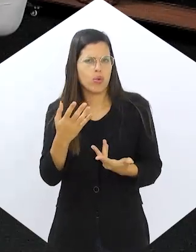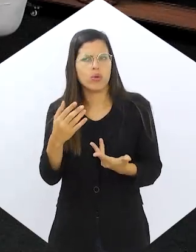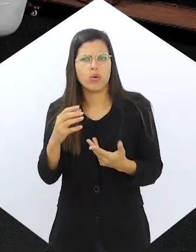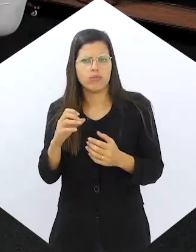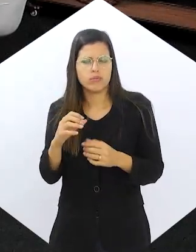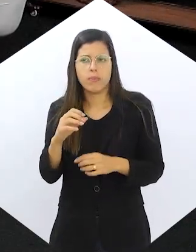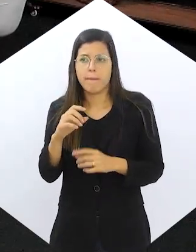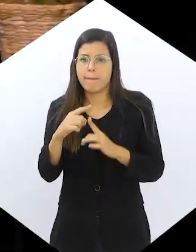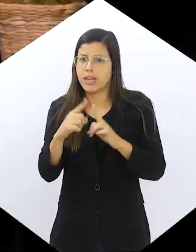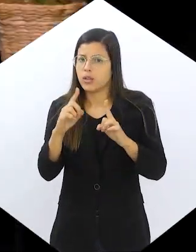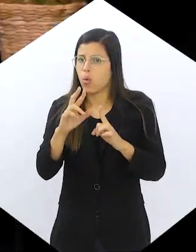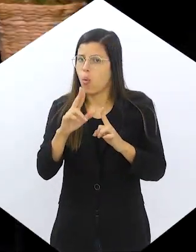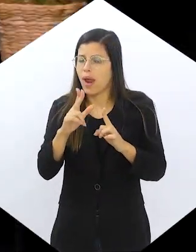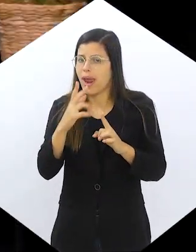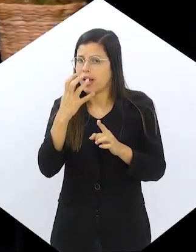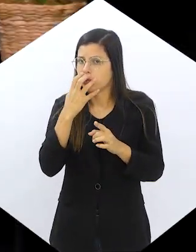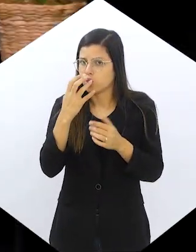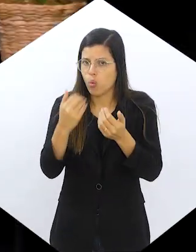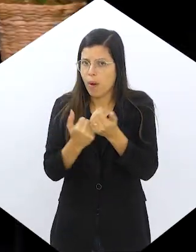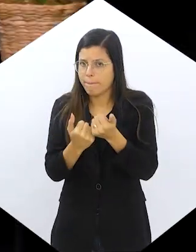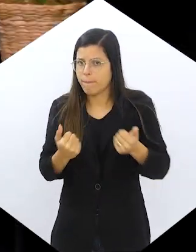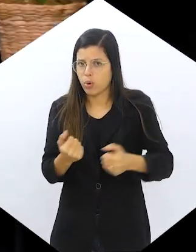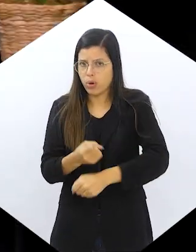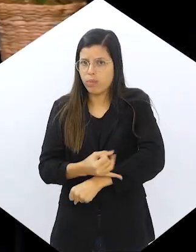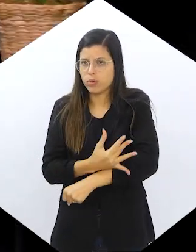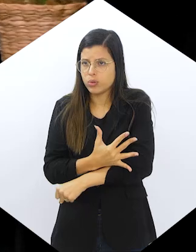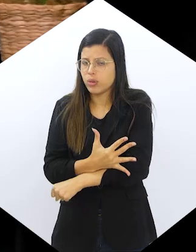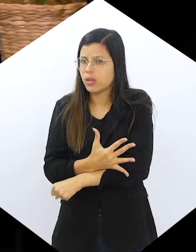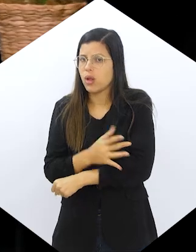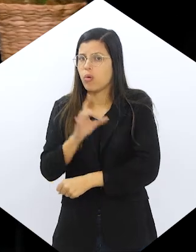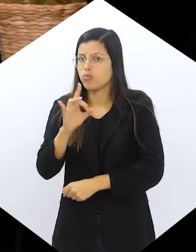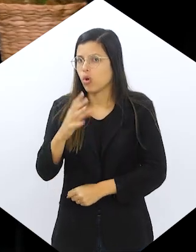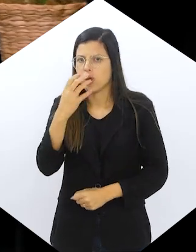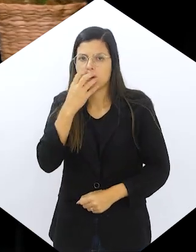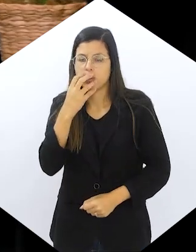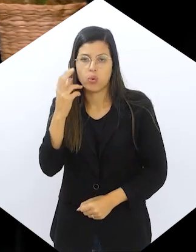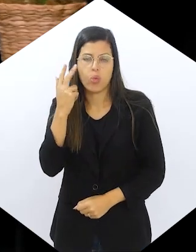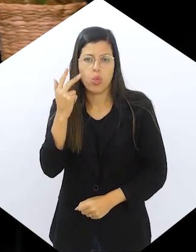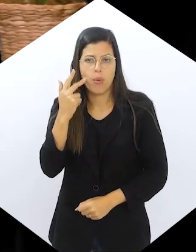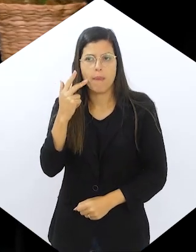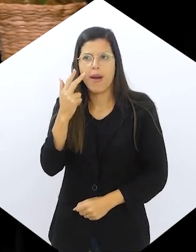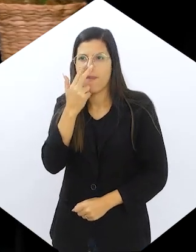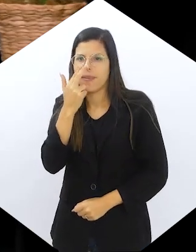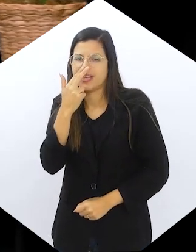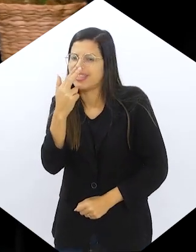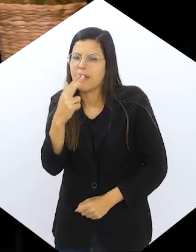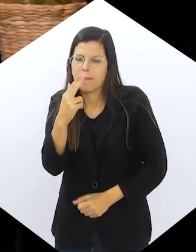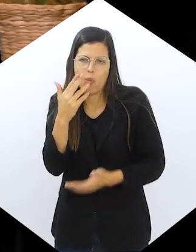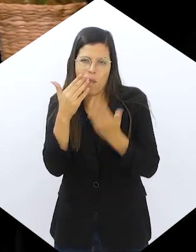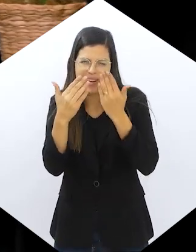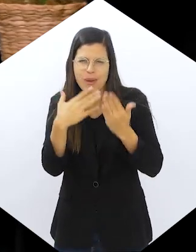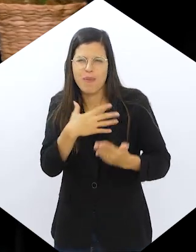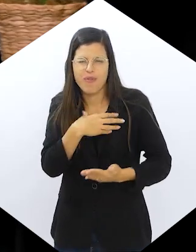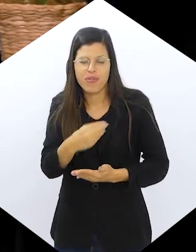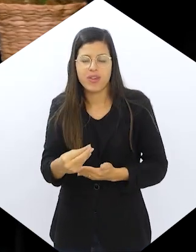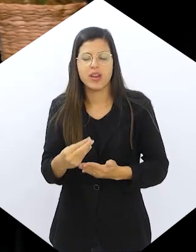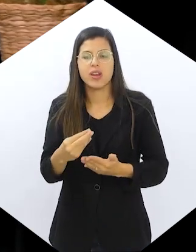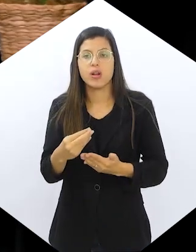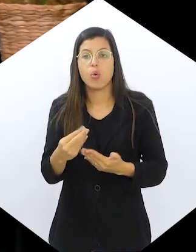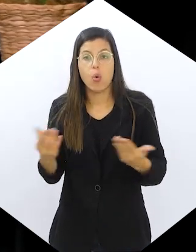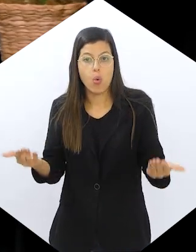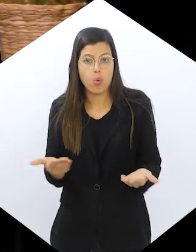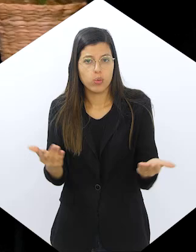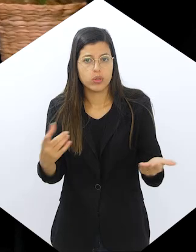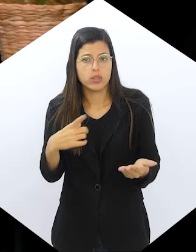eu levo, mas eu não tenho cão de suporte emocional, eu tenho apenas os meus animais de estimação, que são meus filhos, tudo pra mim. E assim, hoje em